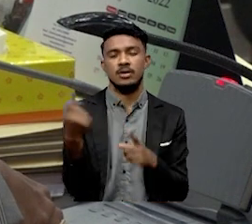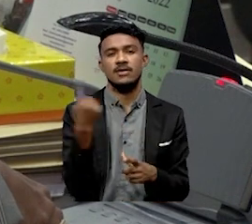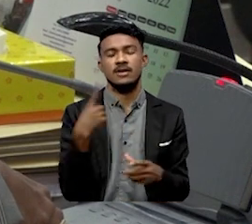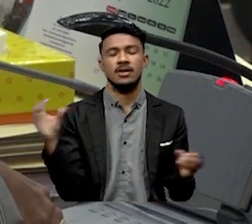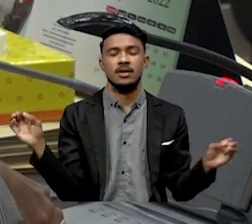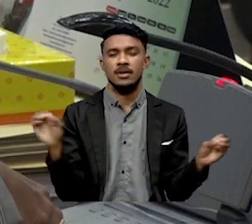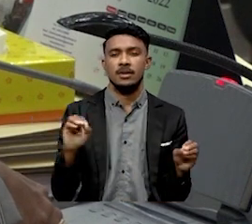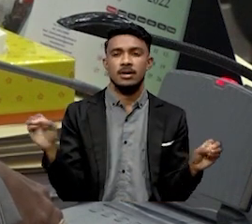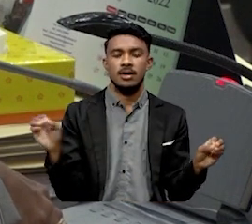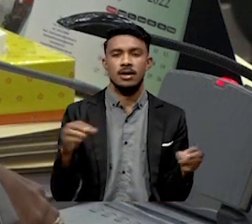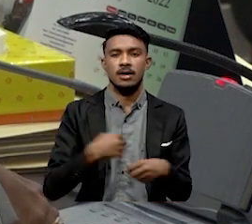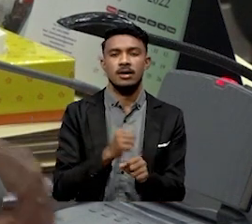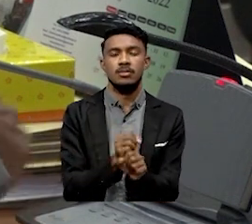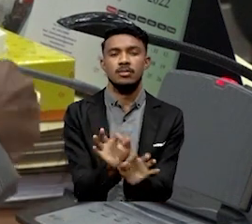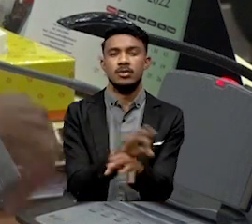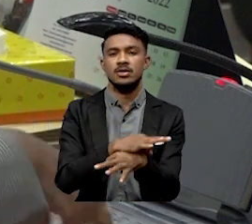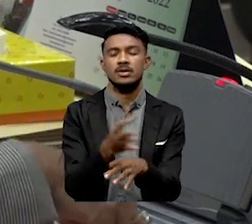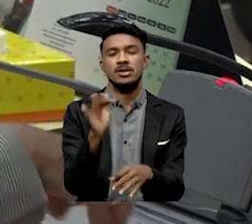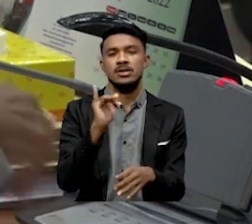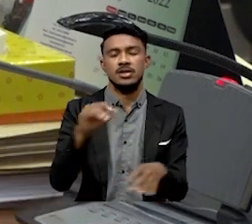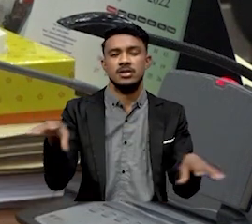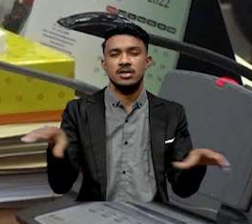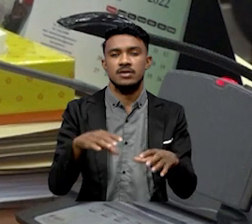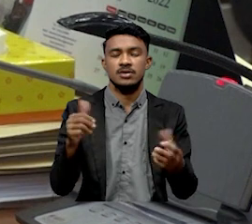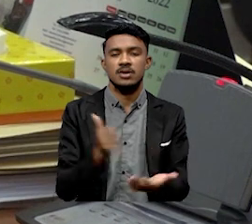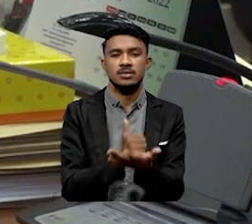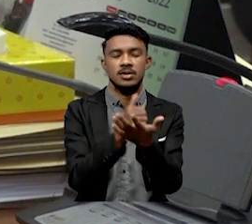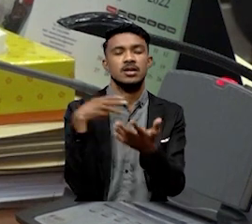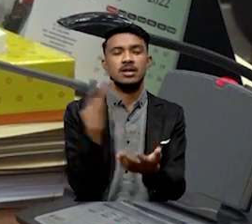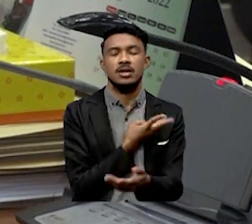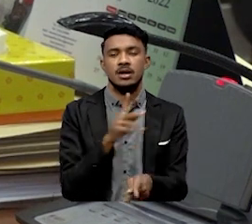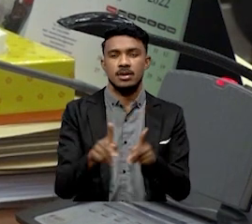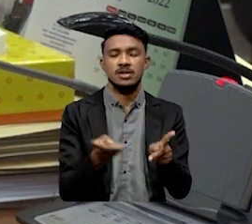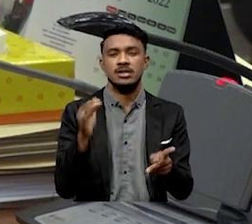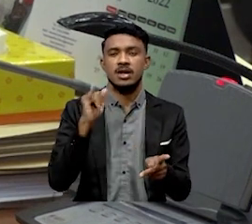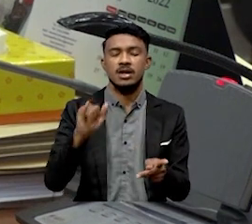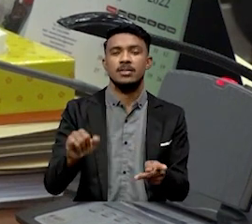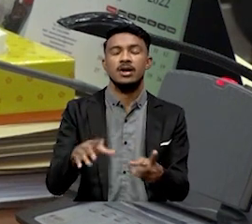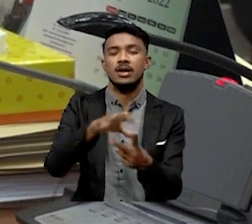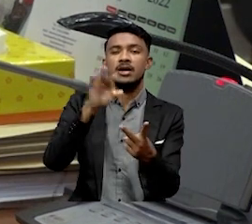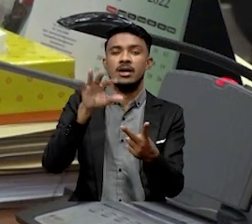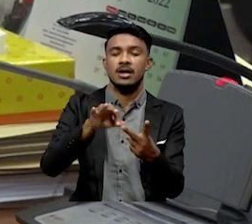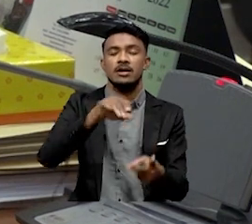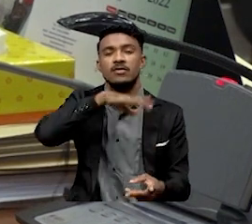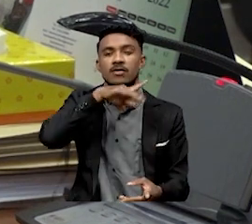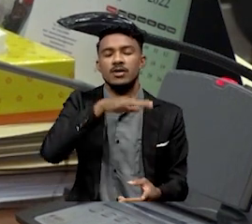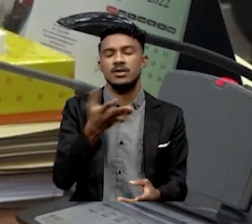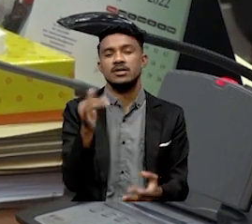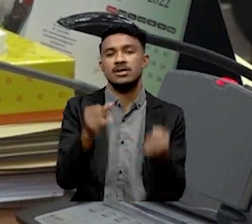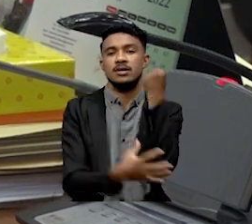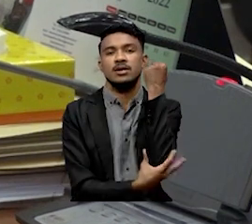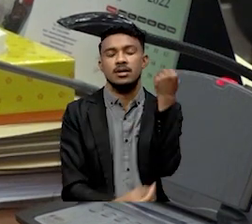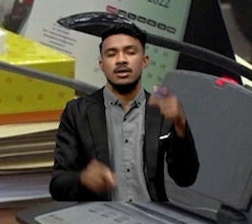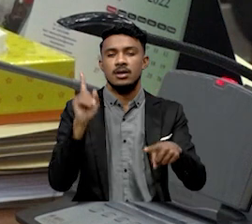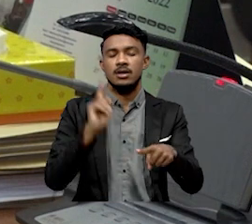halo mudança vai ser nia serviço, atendimento, vai ter nia ser nia berra out for ne. Né, o muki tebes, lá bele macano